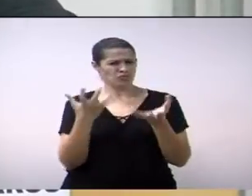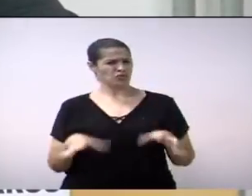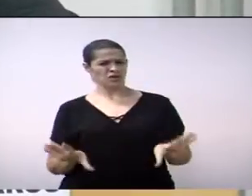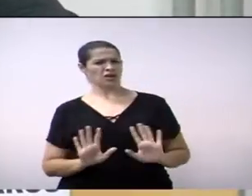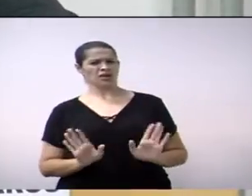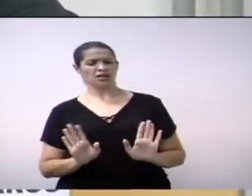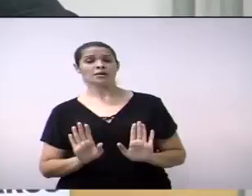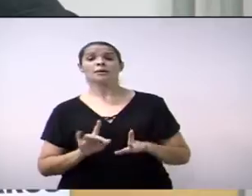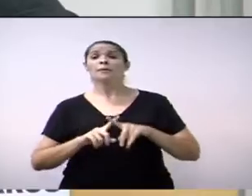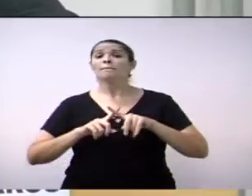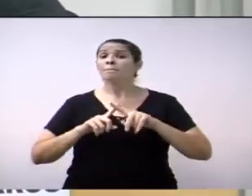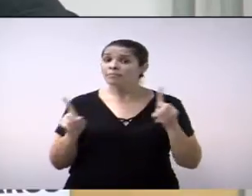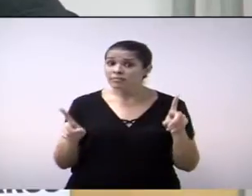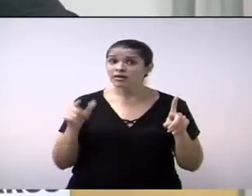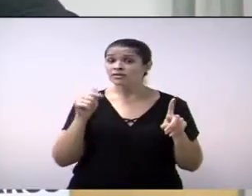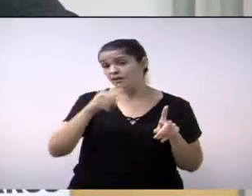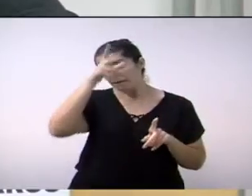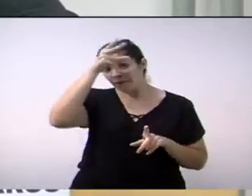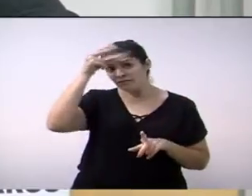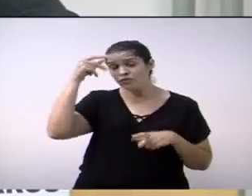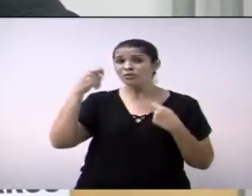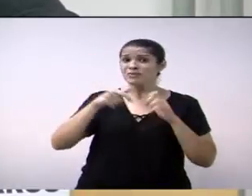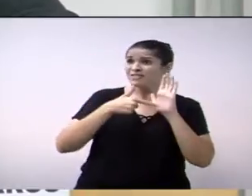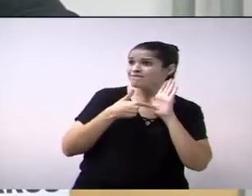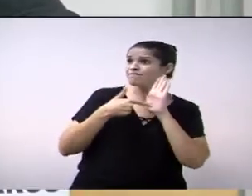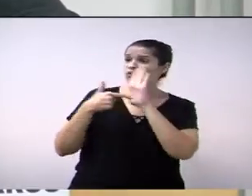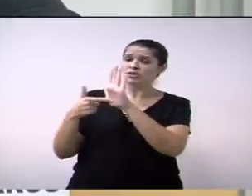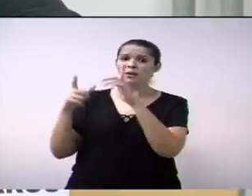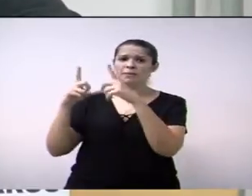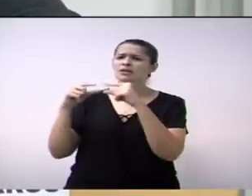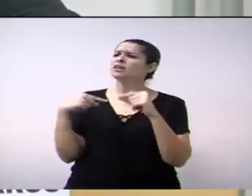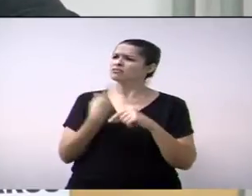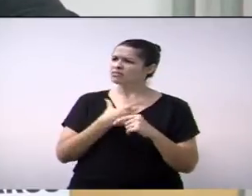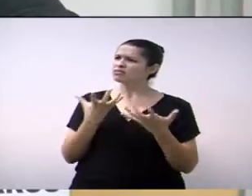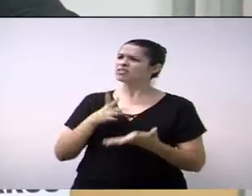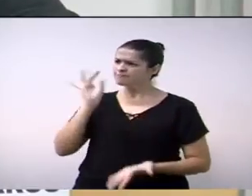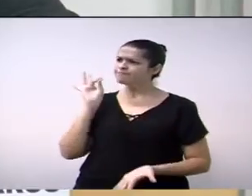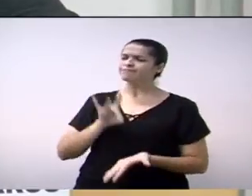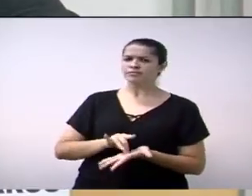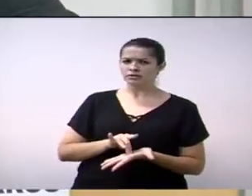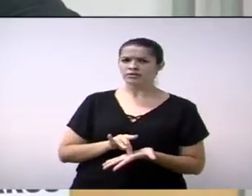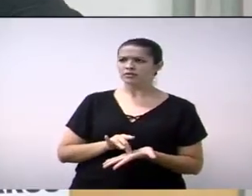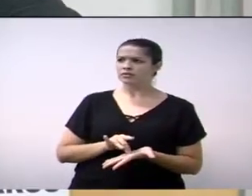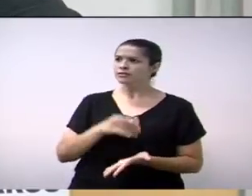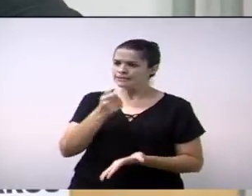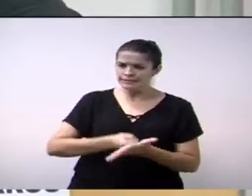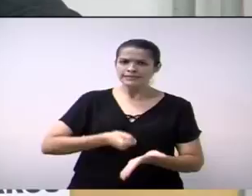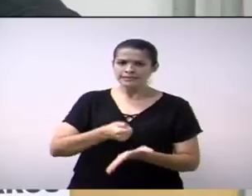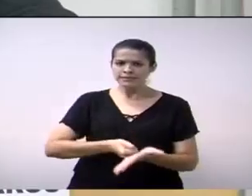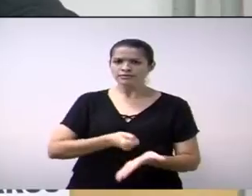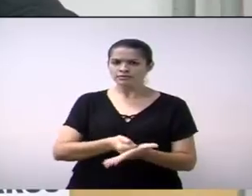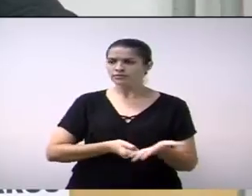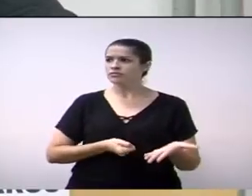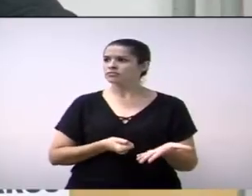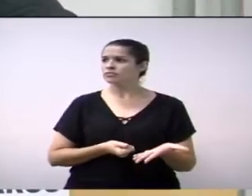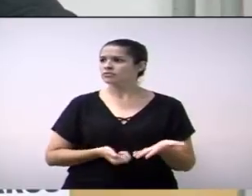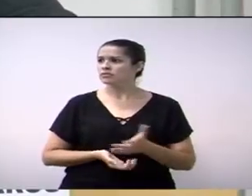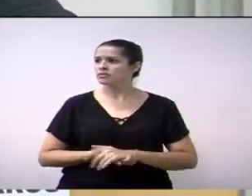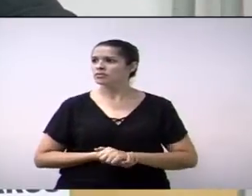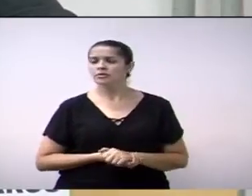contribuir com o desenvolvimento do Brasil, com o desenvolvimento das cidades. Então, isso que foi importante, que existe a